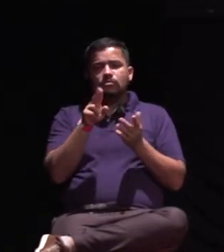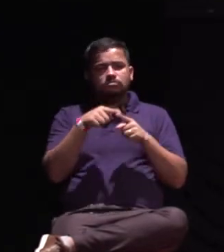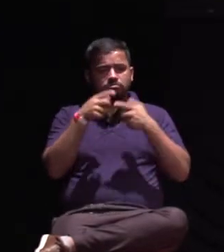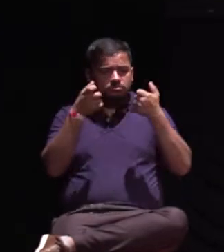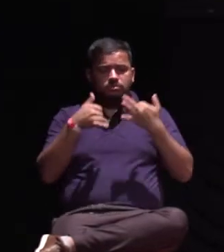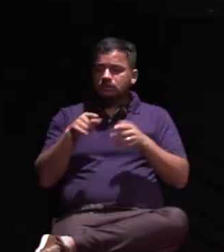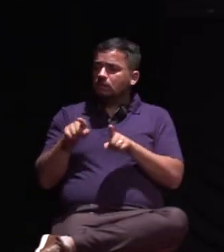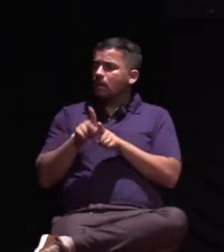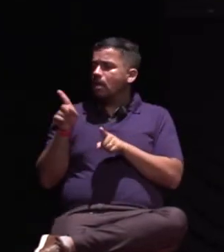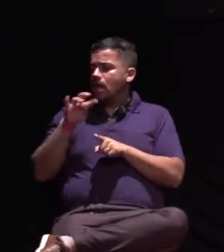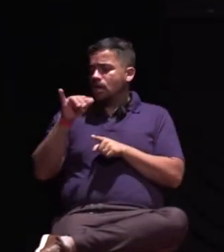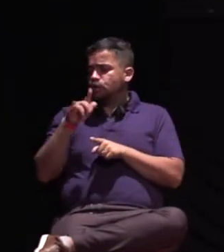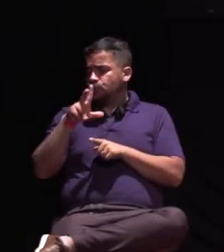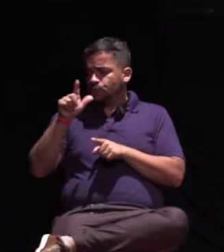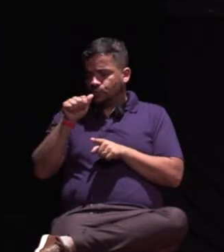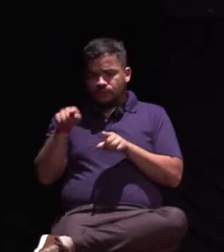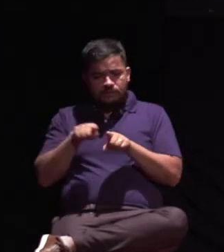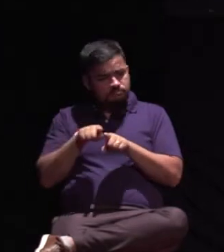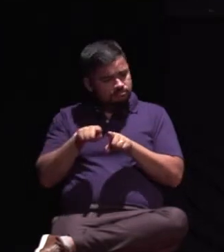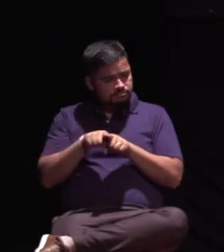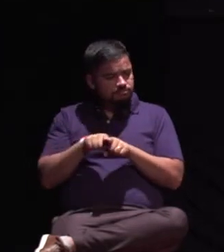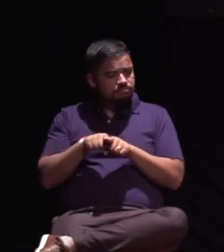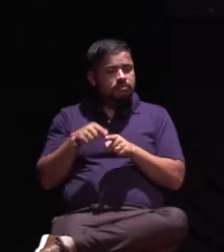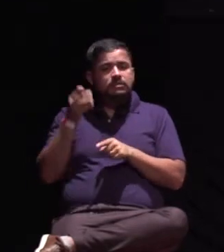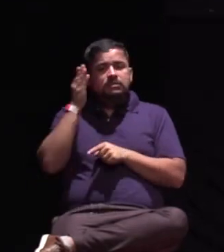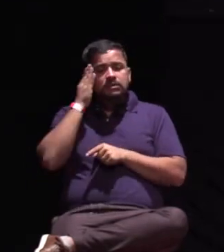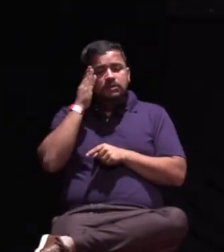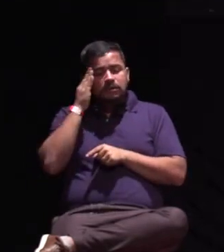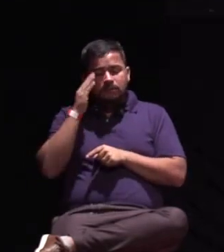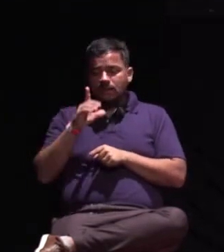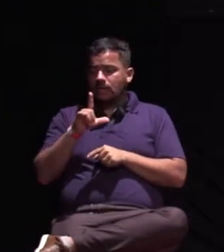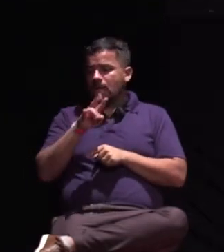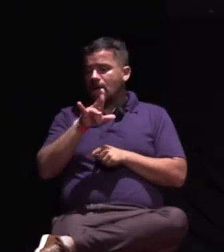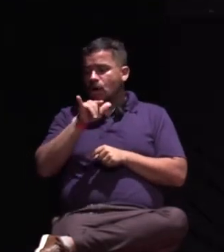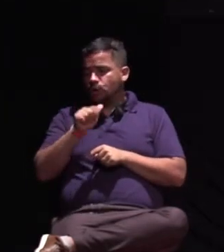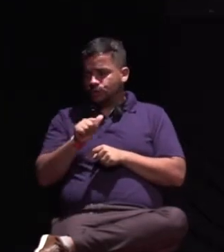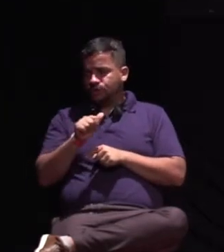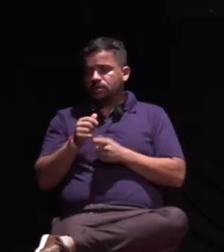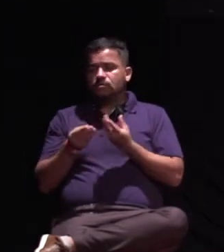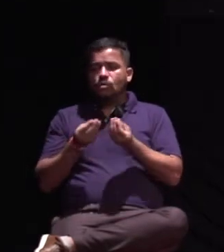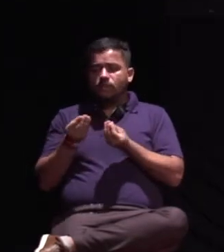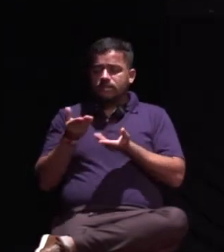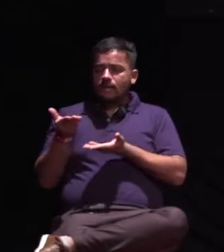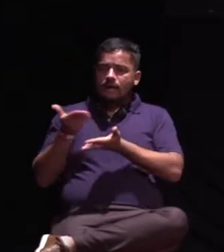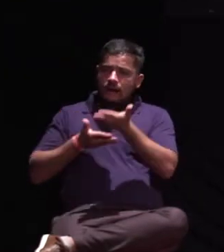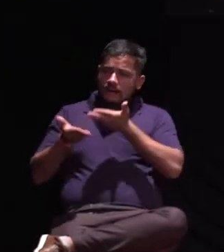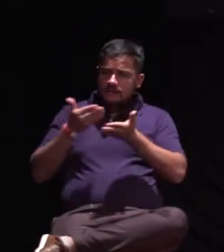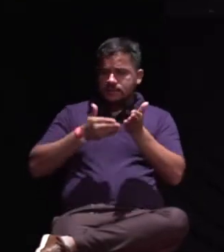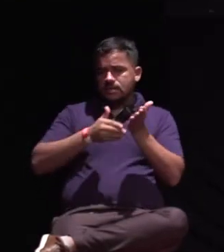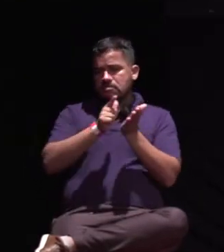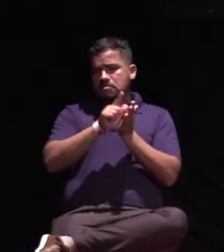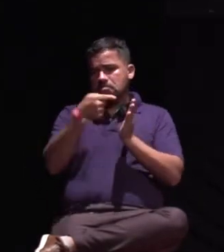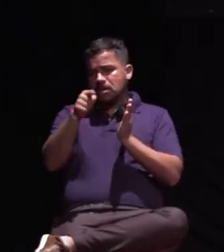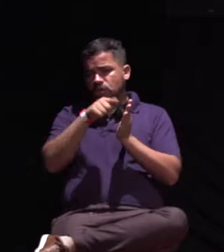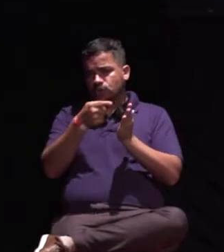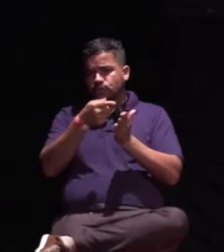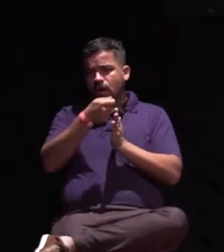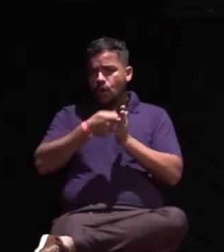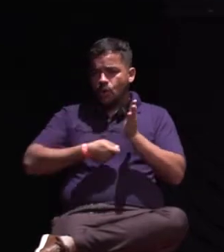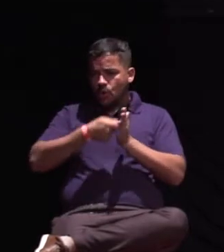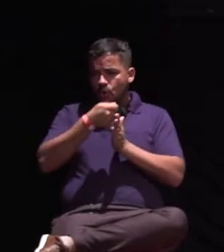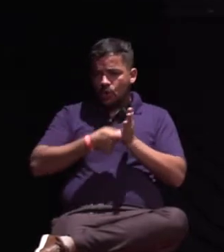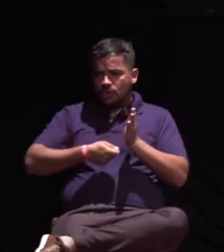isso é bem óbvio, e também queria saber da Cláudia, né, essa relação com partitura, com o roteiro, né, e, ao